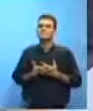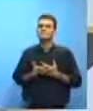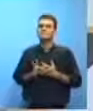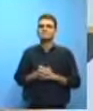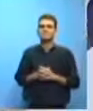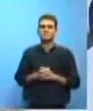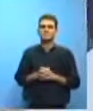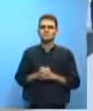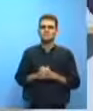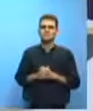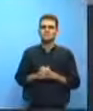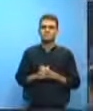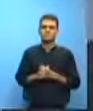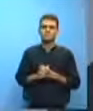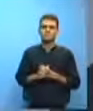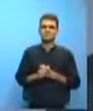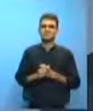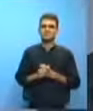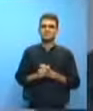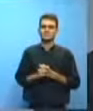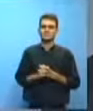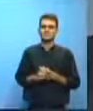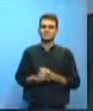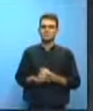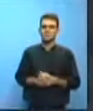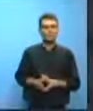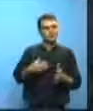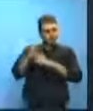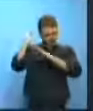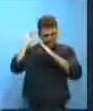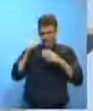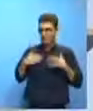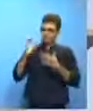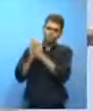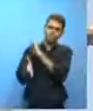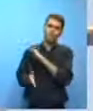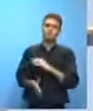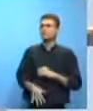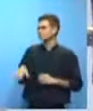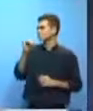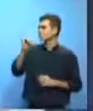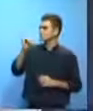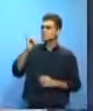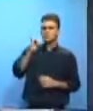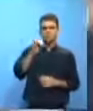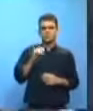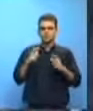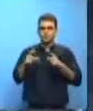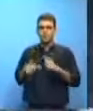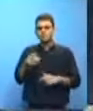sim, eu vou sair. Eu vou esclarecer minha cabeça. Aí foi pro boteco, pegou. Olha, me bota aí um copo.